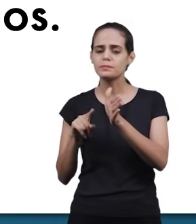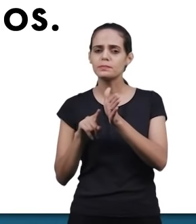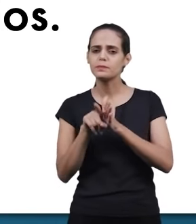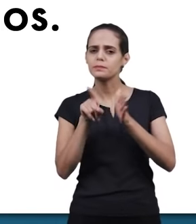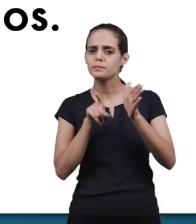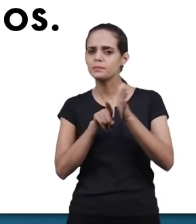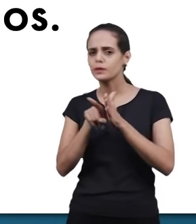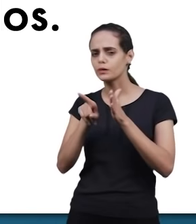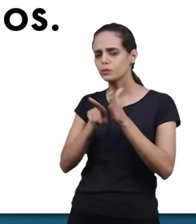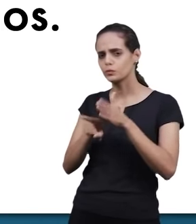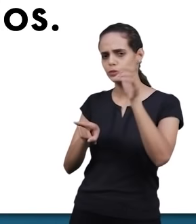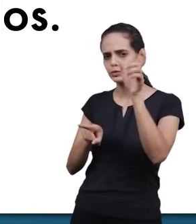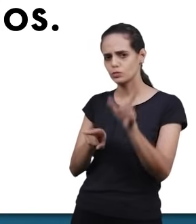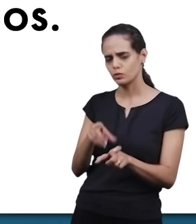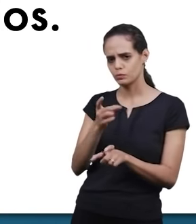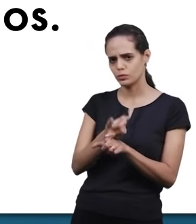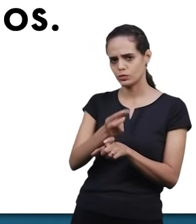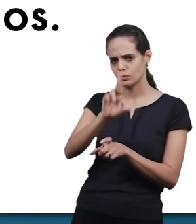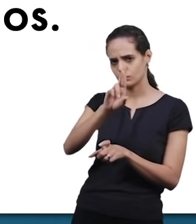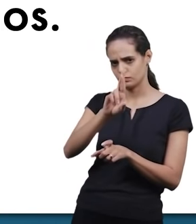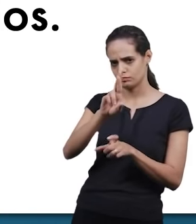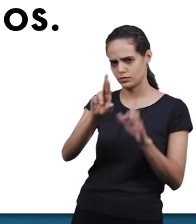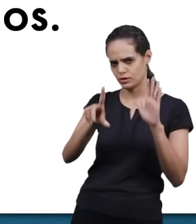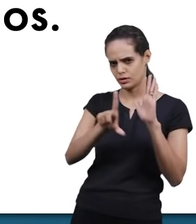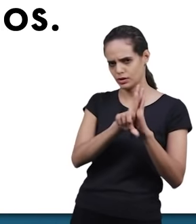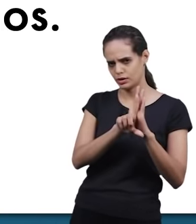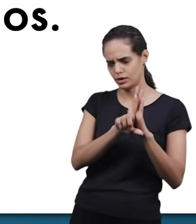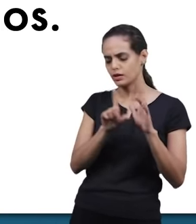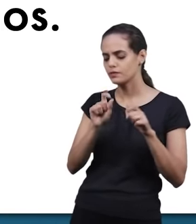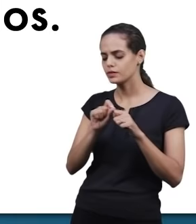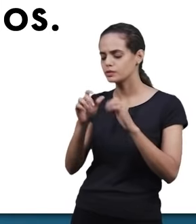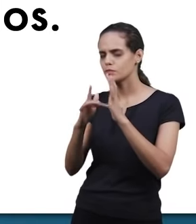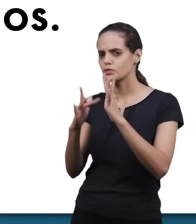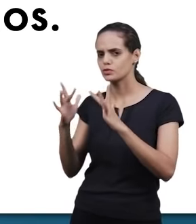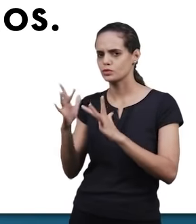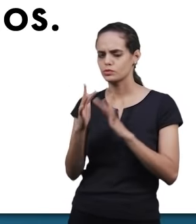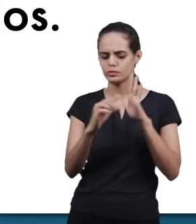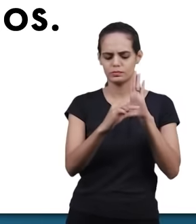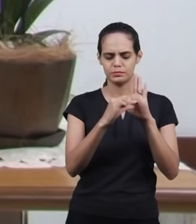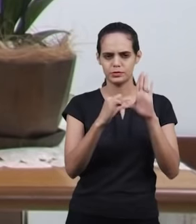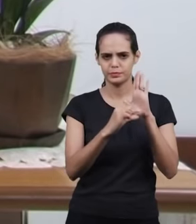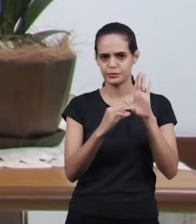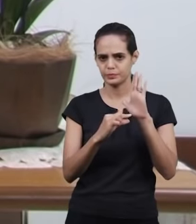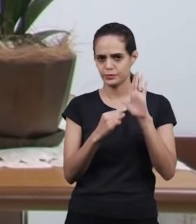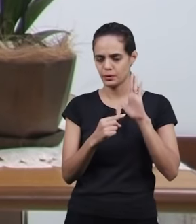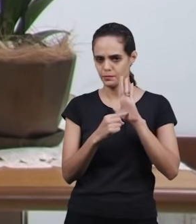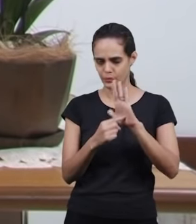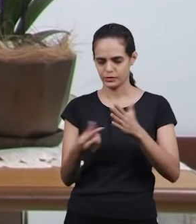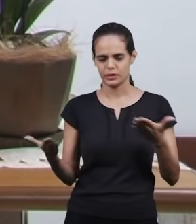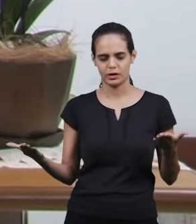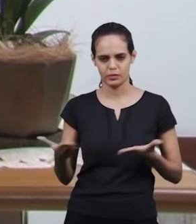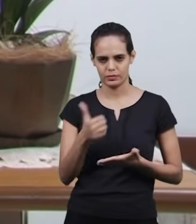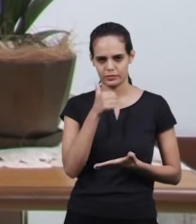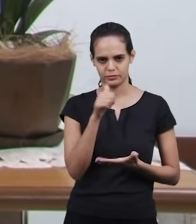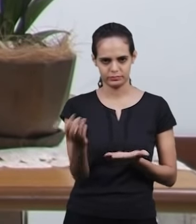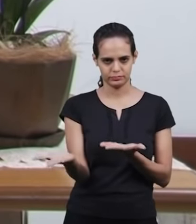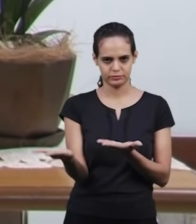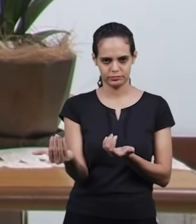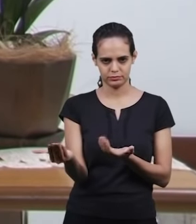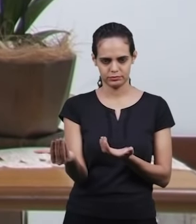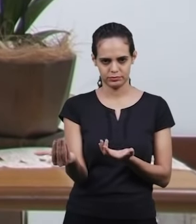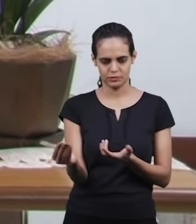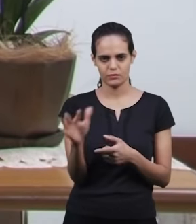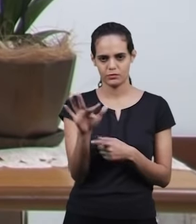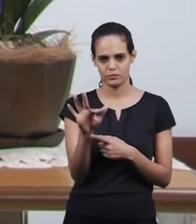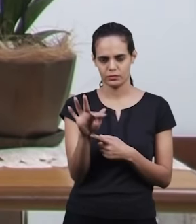perguntas feitas pelo doutor da lei a Jesus? Cite os versículos. Quem responde agora é uma senhora,